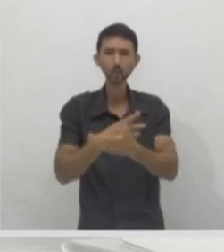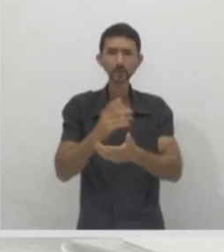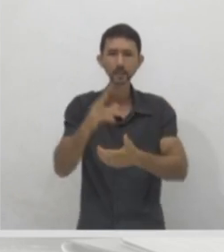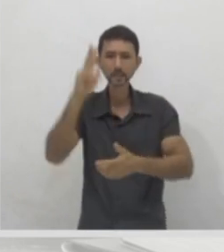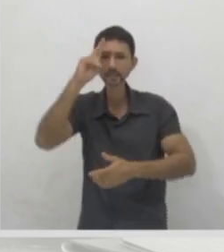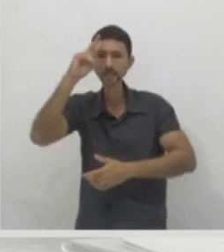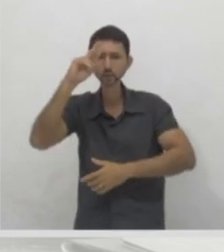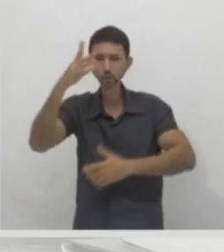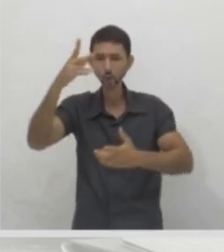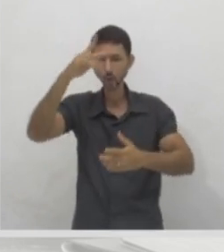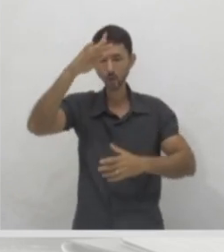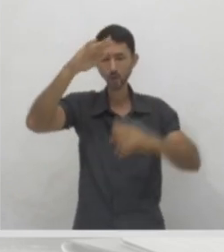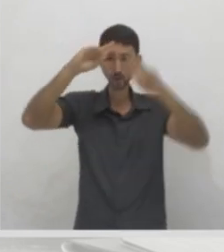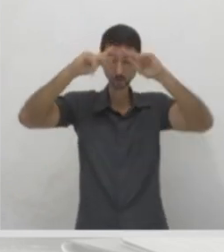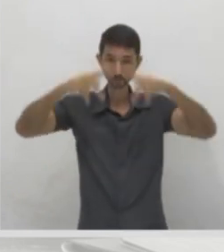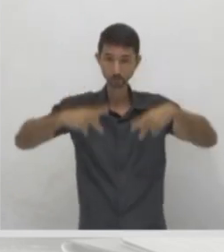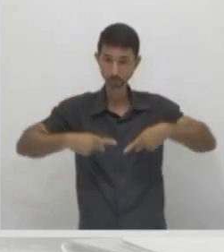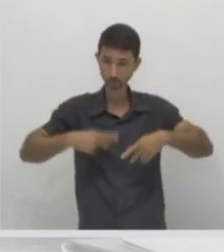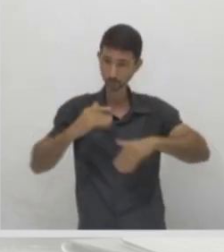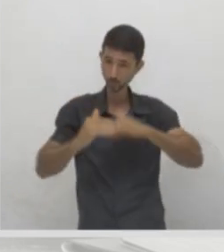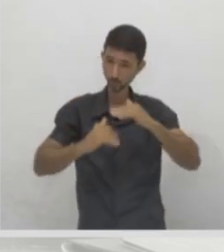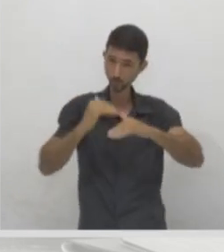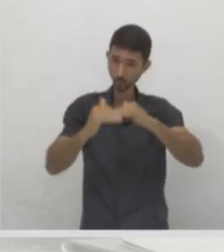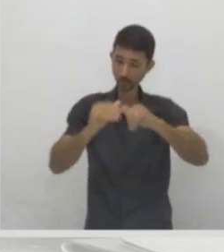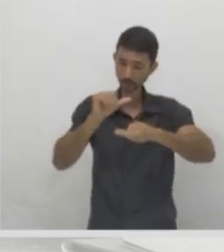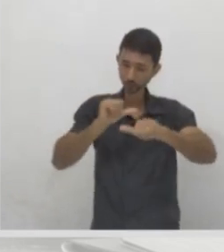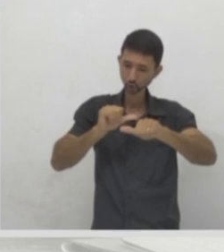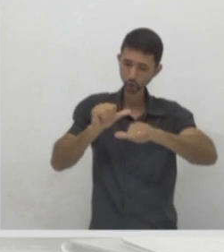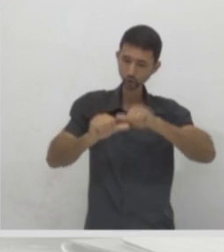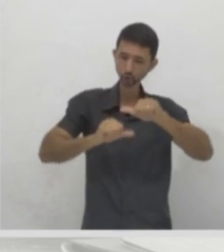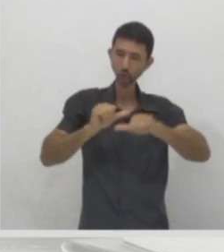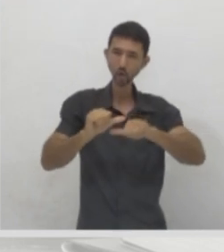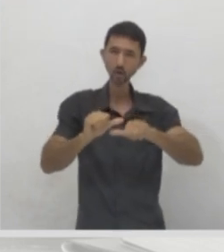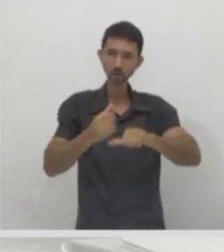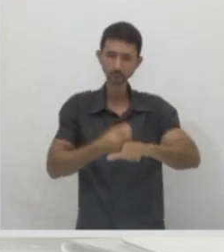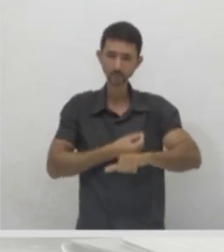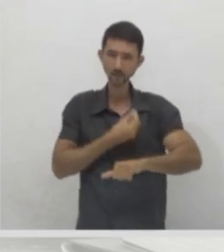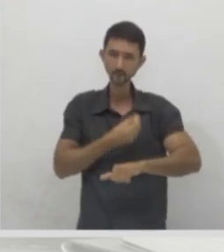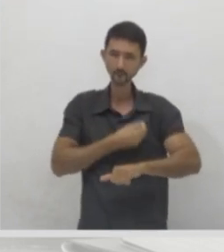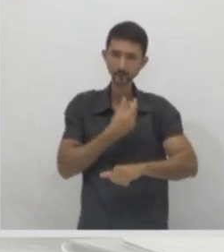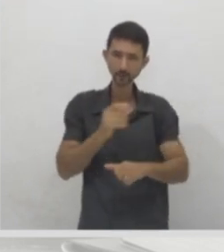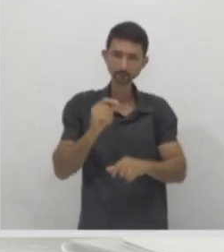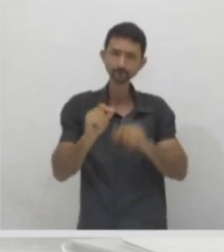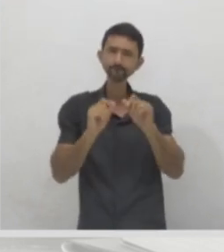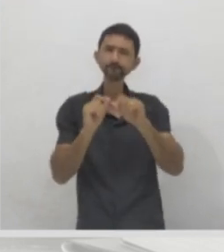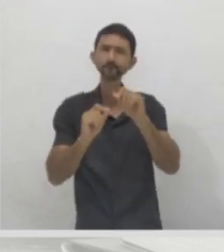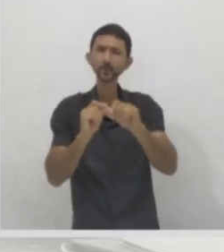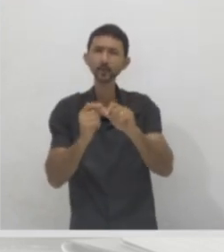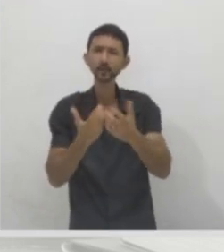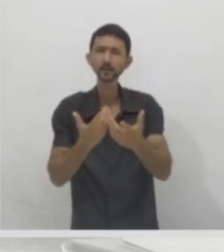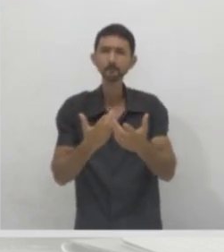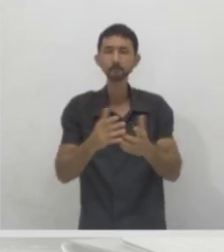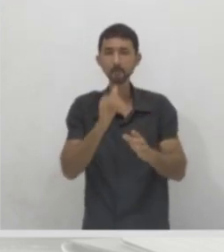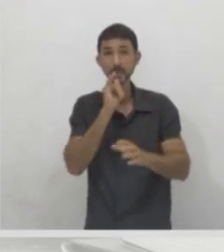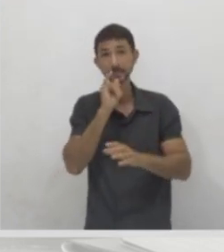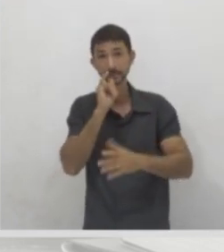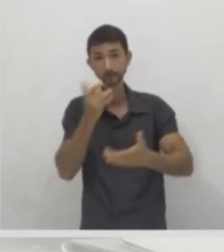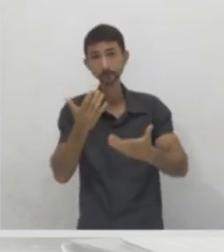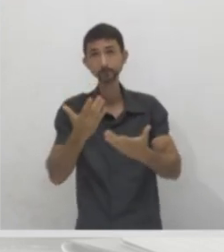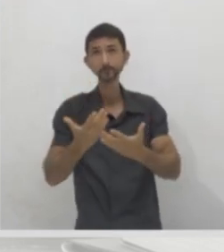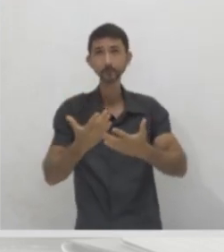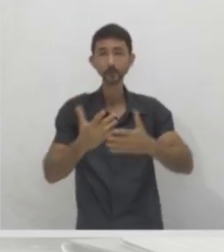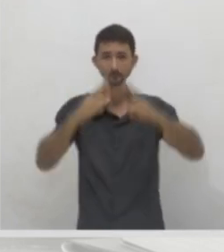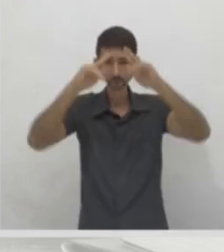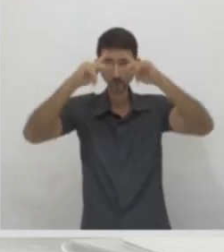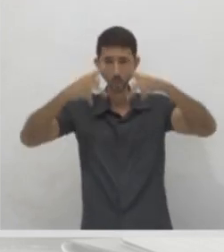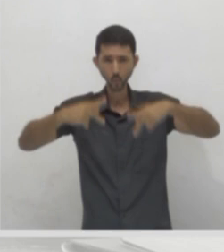ser humano uma mudança muito grande. Por quê? Porque quando o ser